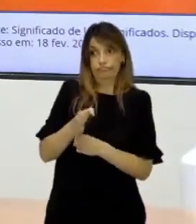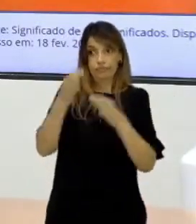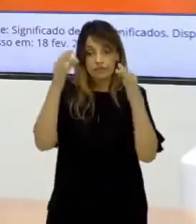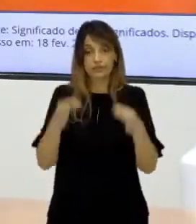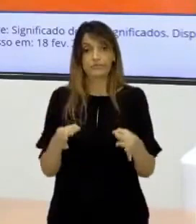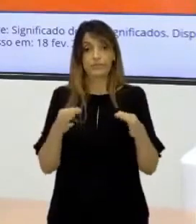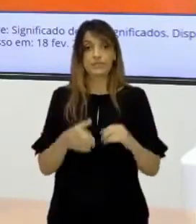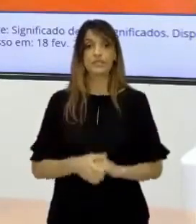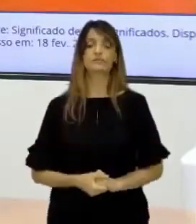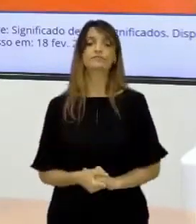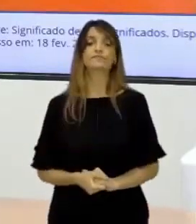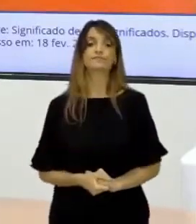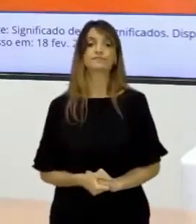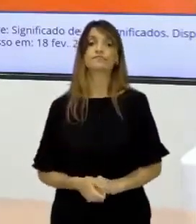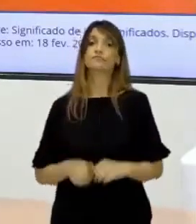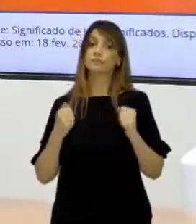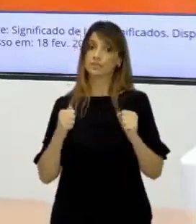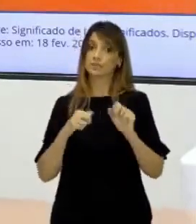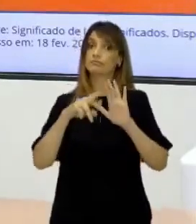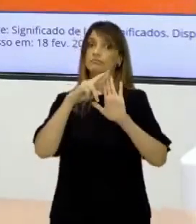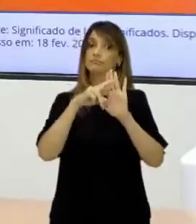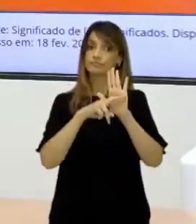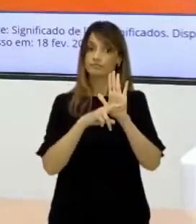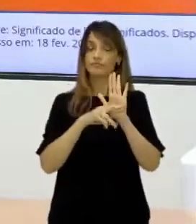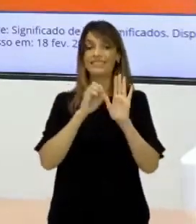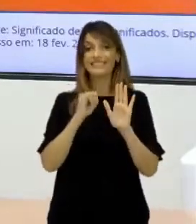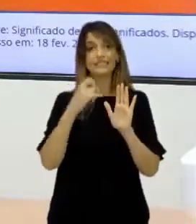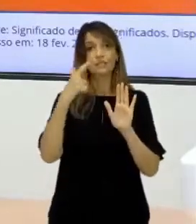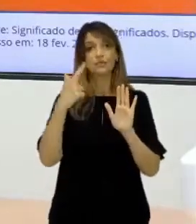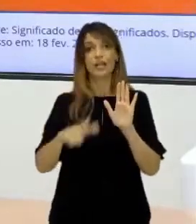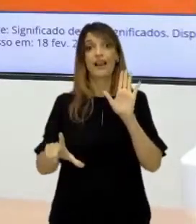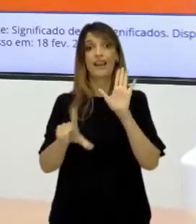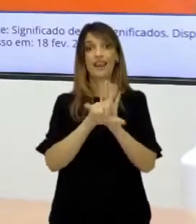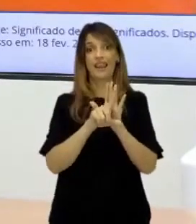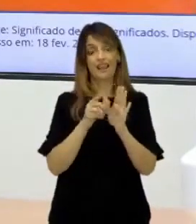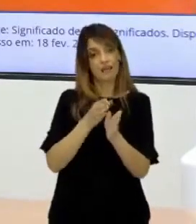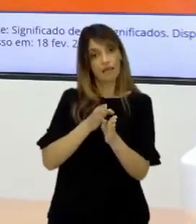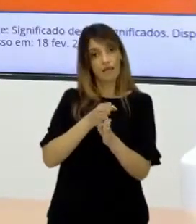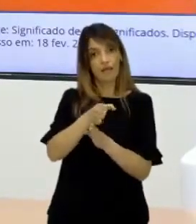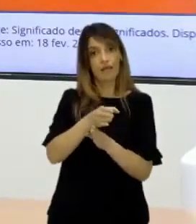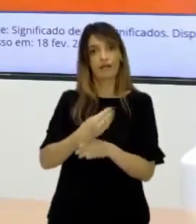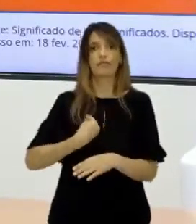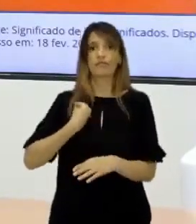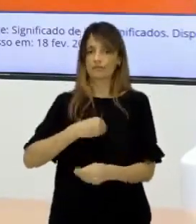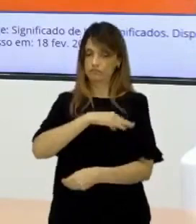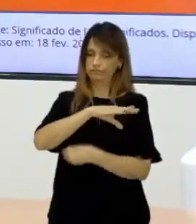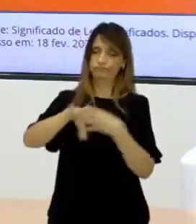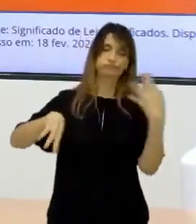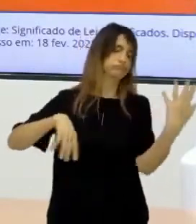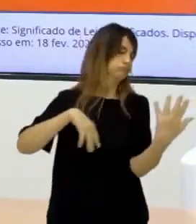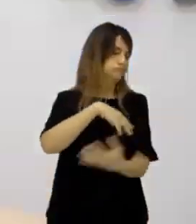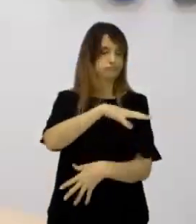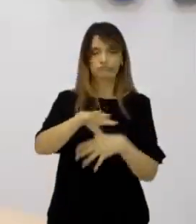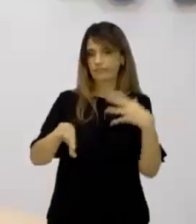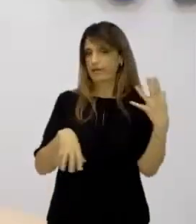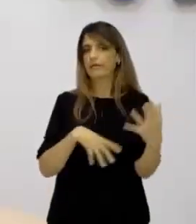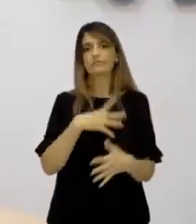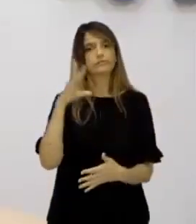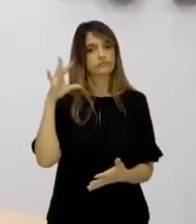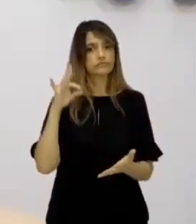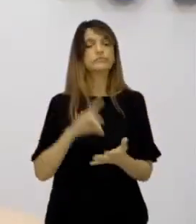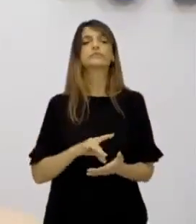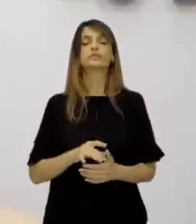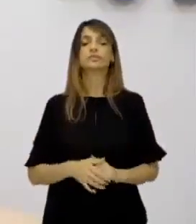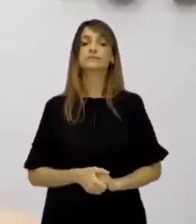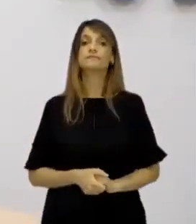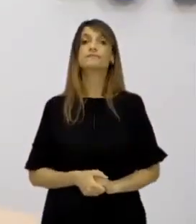são chatas? Sim. Mas, sem aquilo, a gente viveria o caos completo. Exato. E